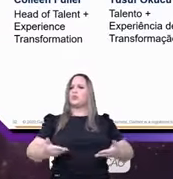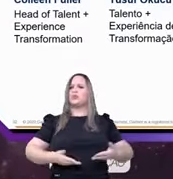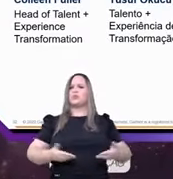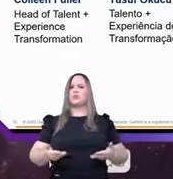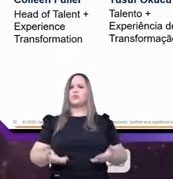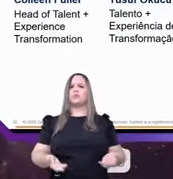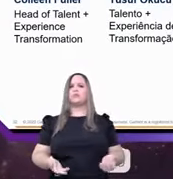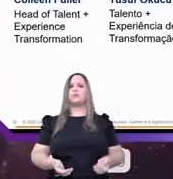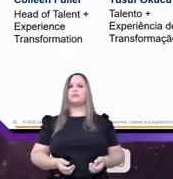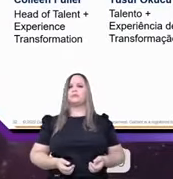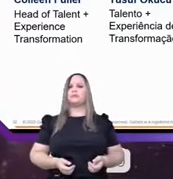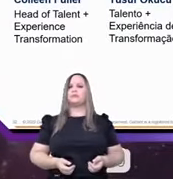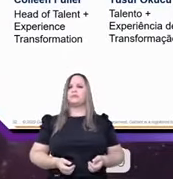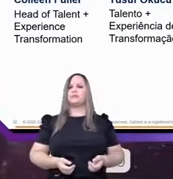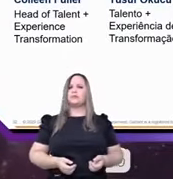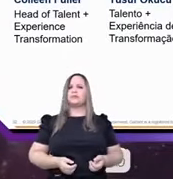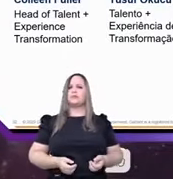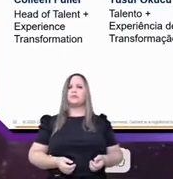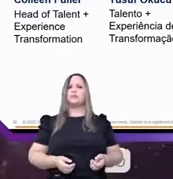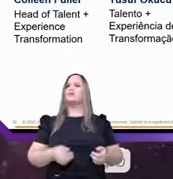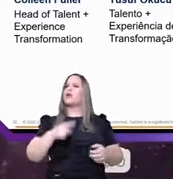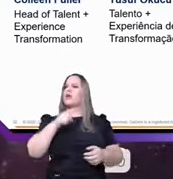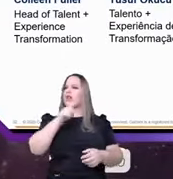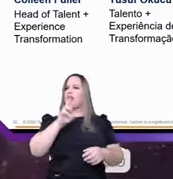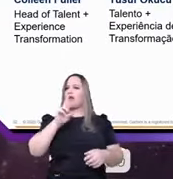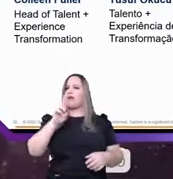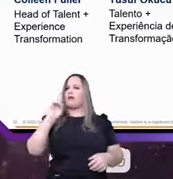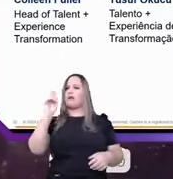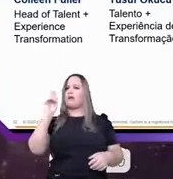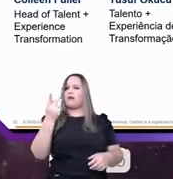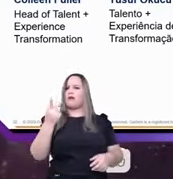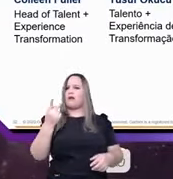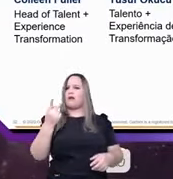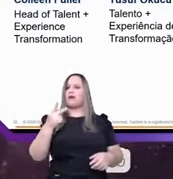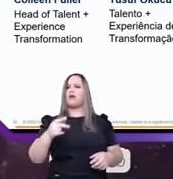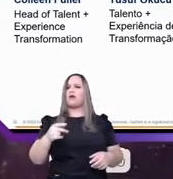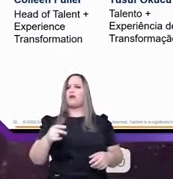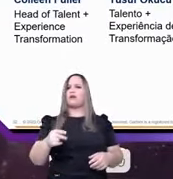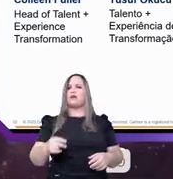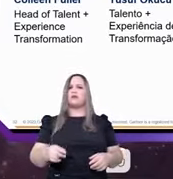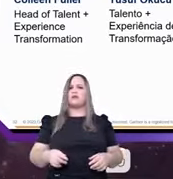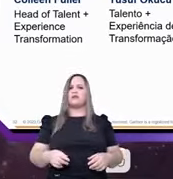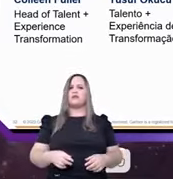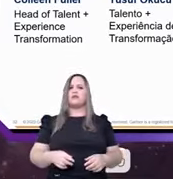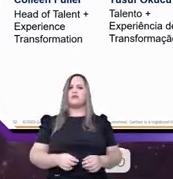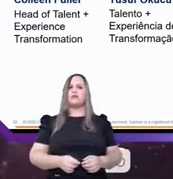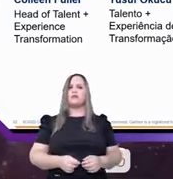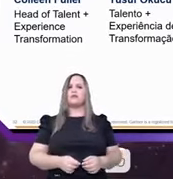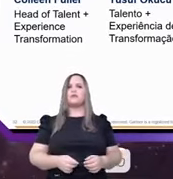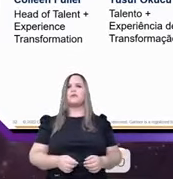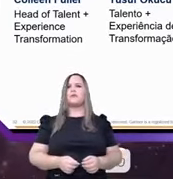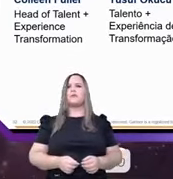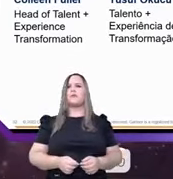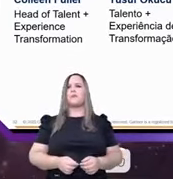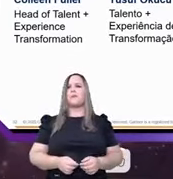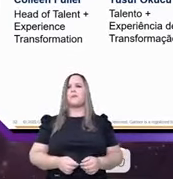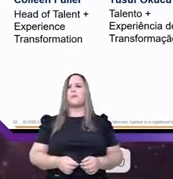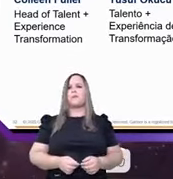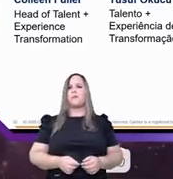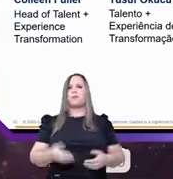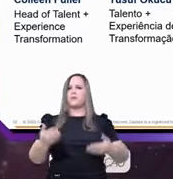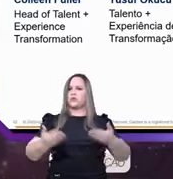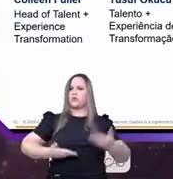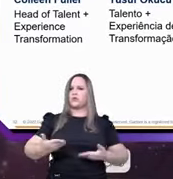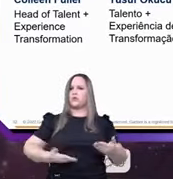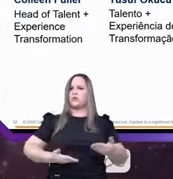ágil. Um design do RH, onde o RH foi realimentado. Então, os funcionários disseram o seguinte, olha,